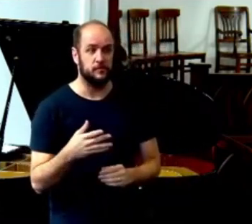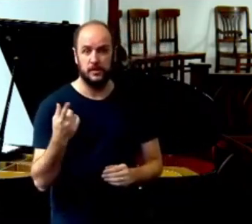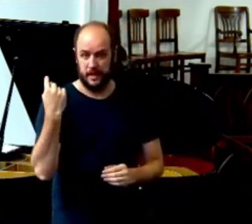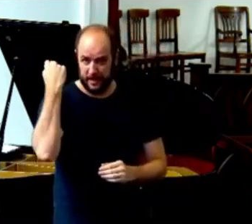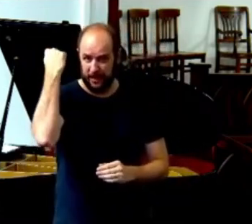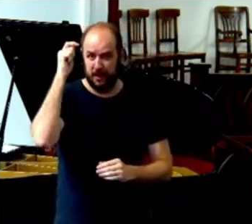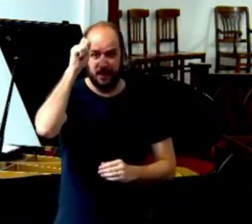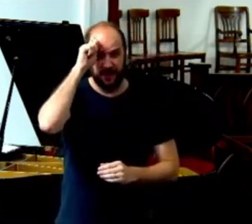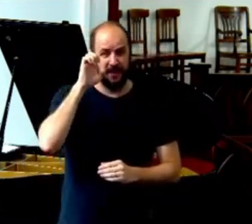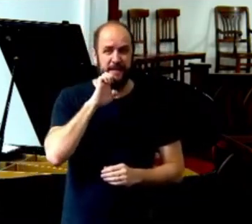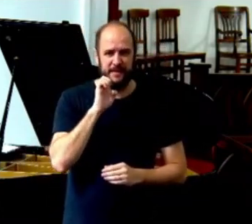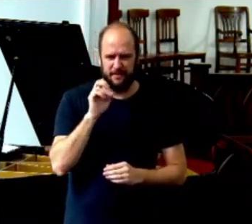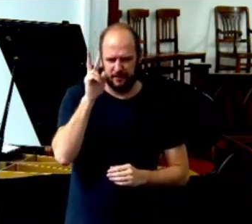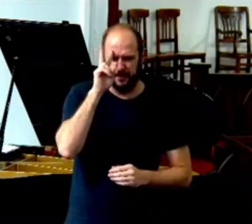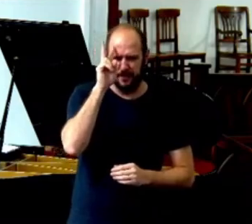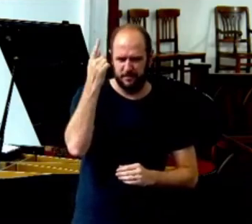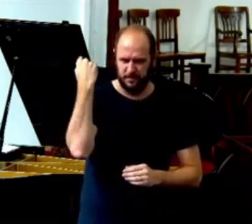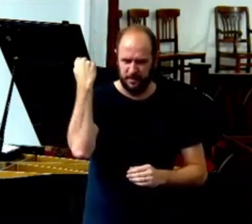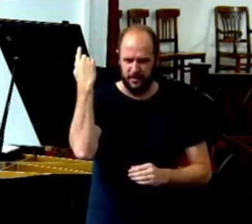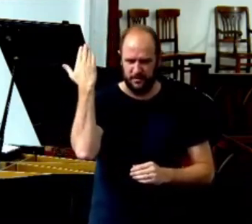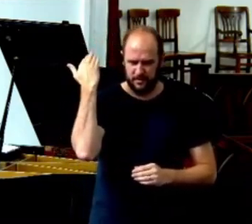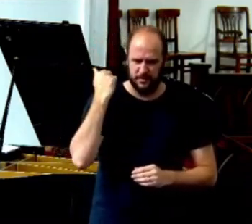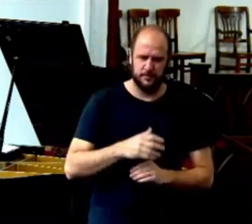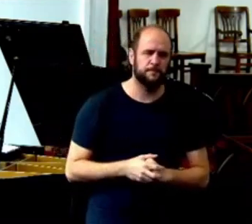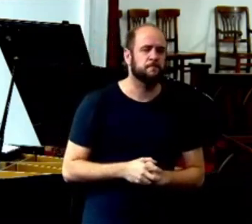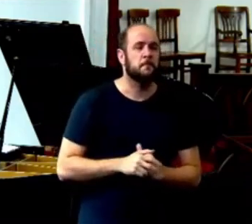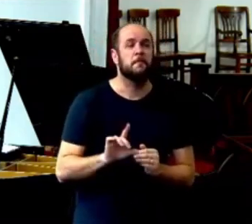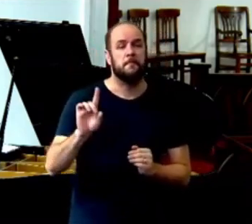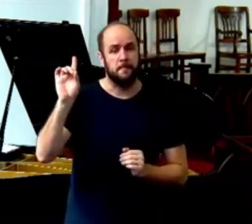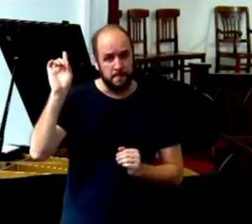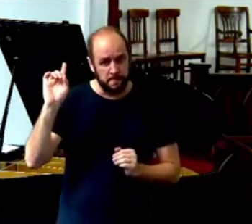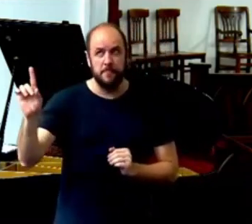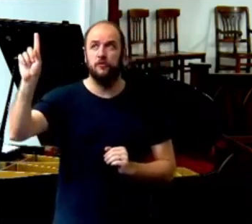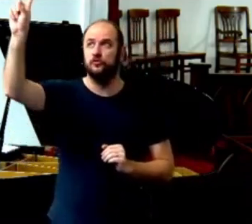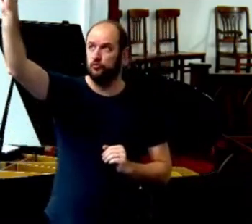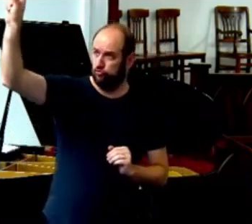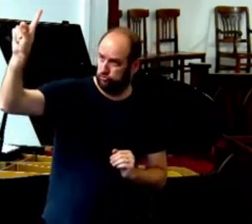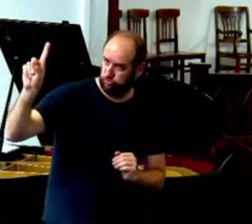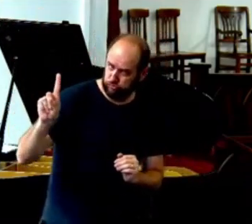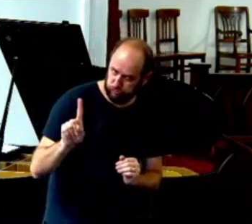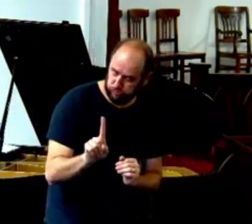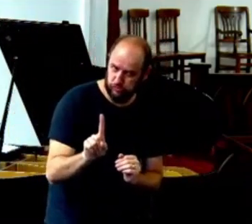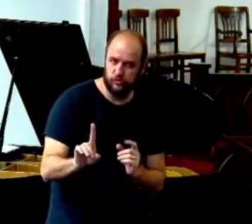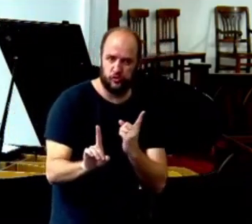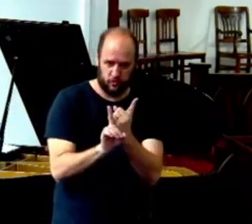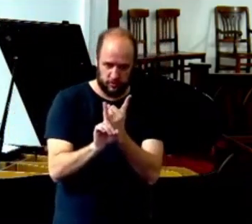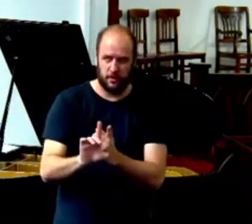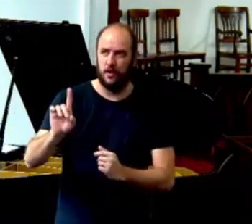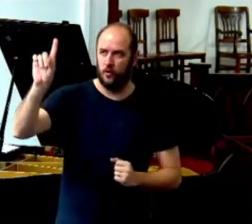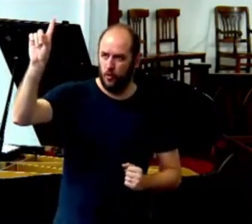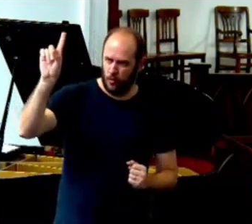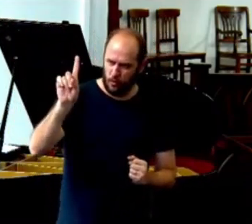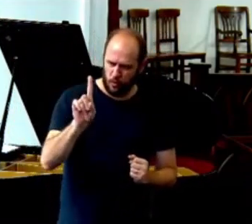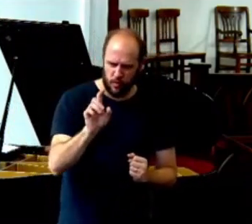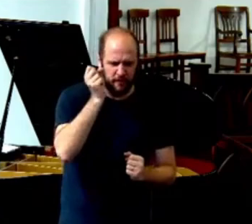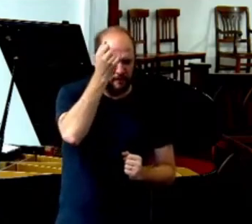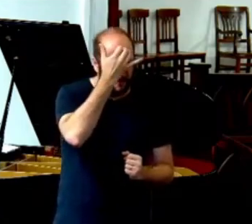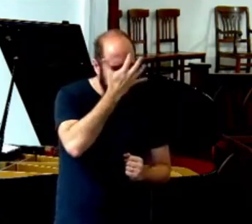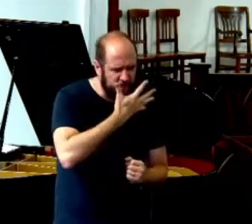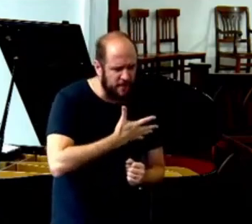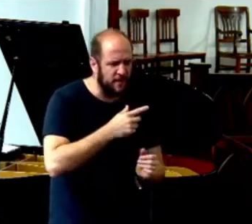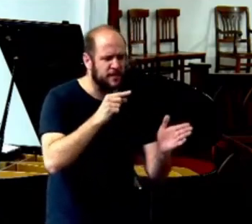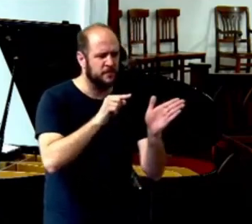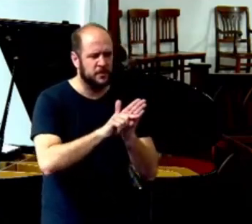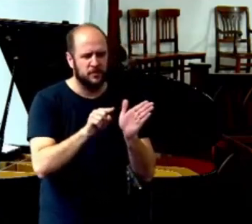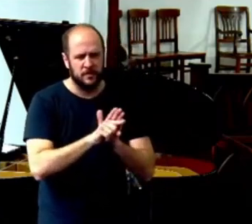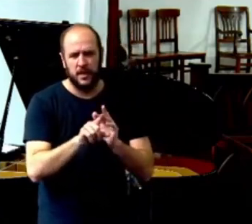nossos primeiros pais, Adão e Eva, pecaram, e Deus foi ao encontro dele, mais uma vez como um movimento da sua graça, assim